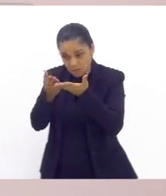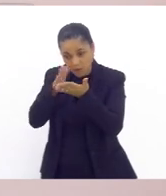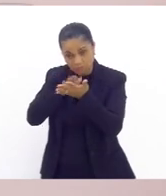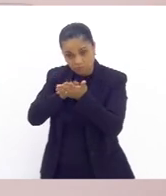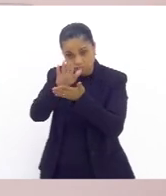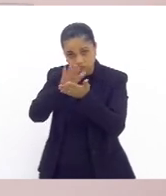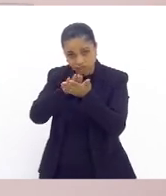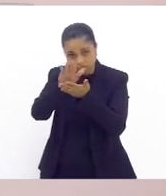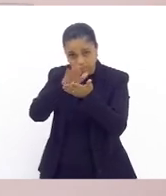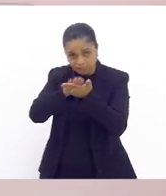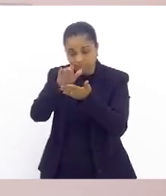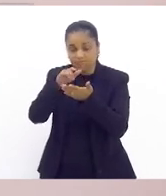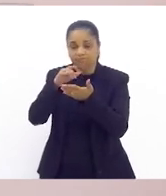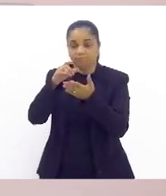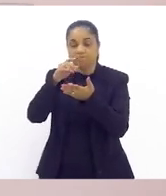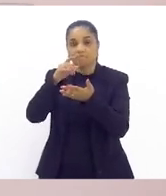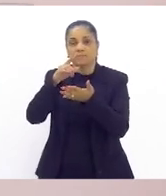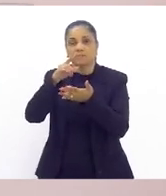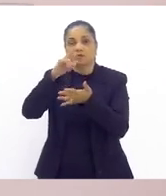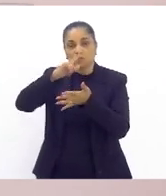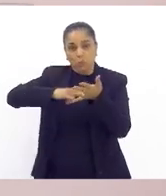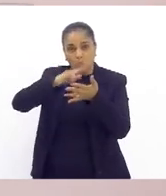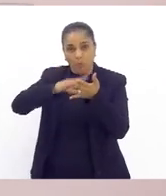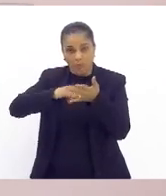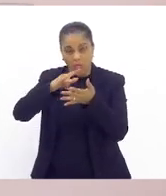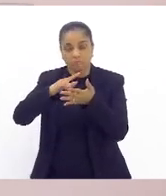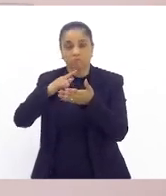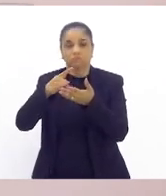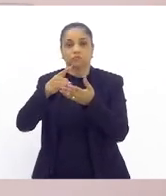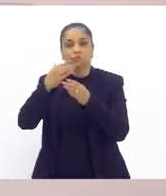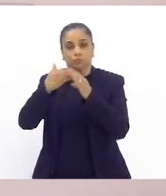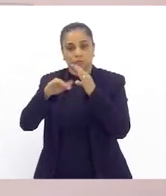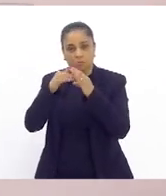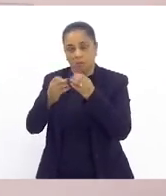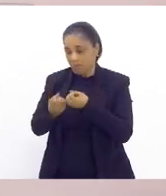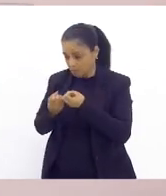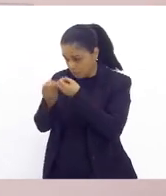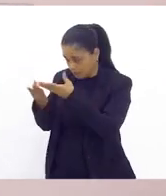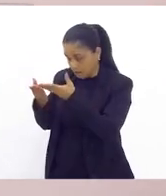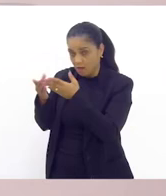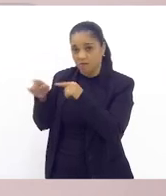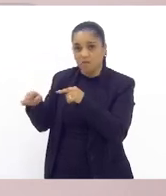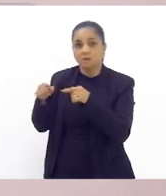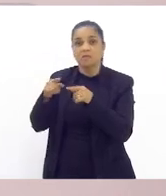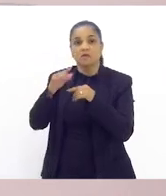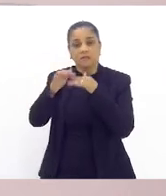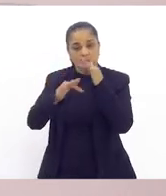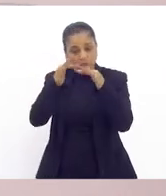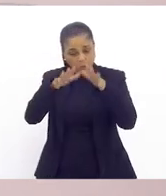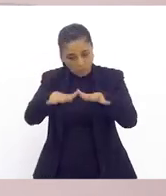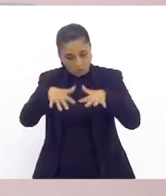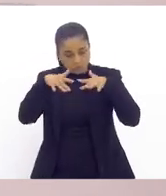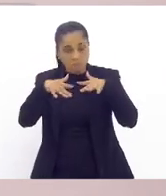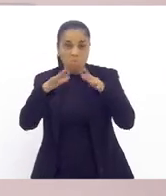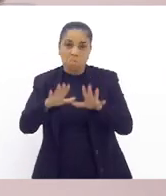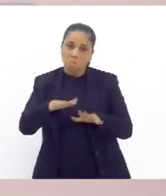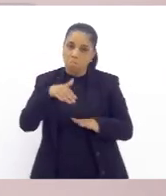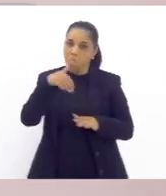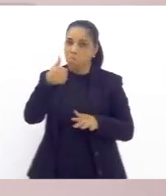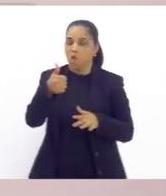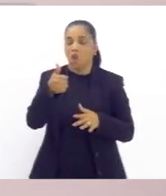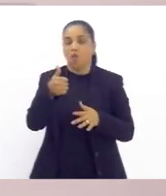e-mails agora e que possamos ter em breve depois de mais uma audiência melhorias aí no atendimento